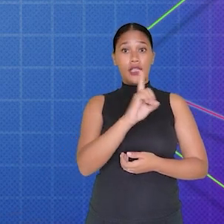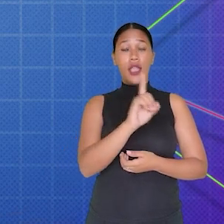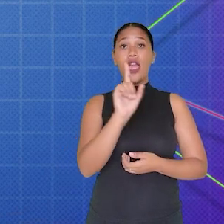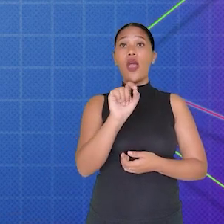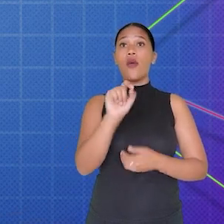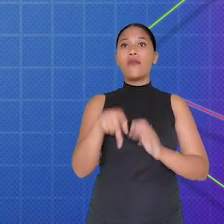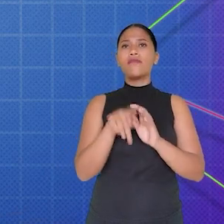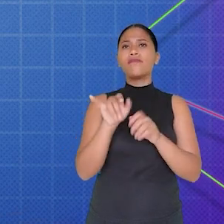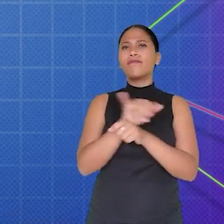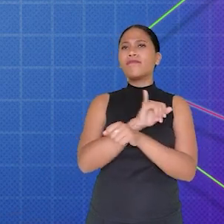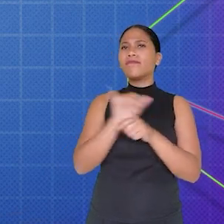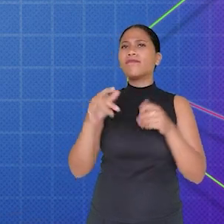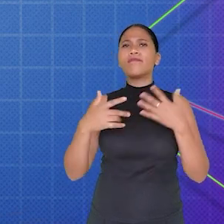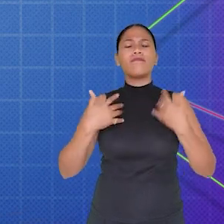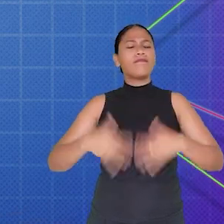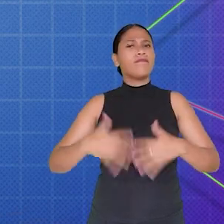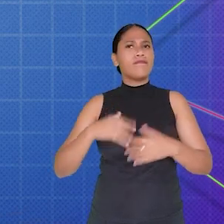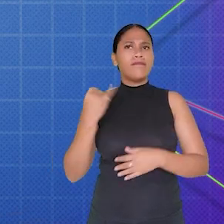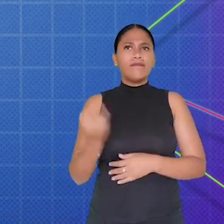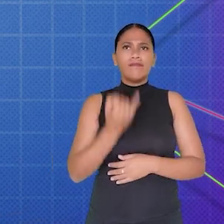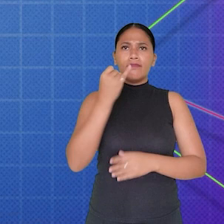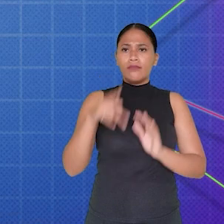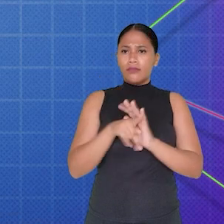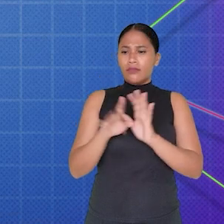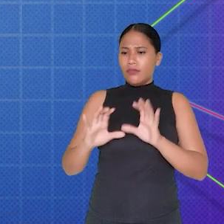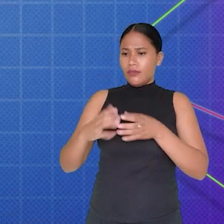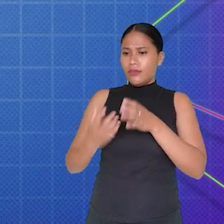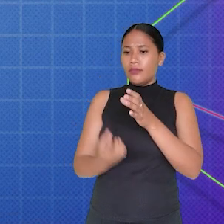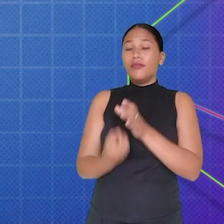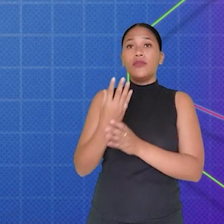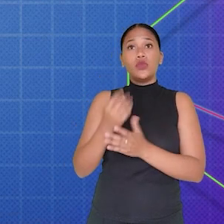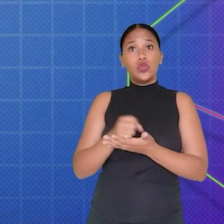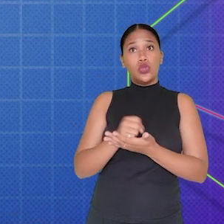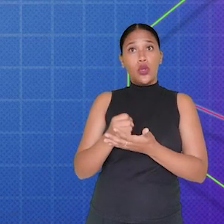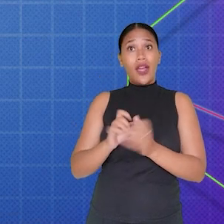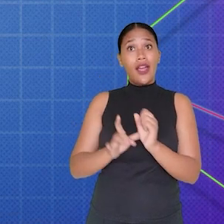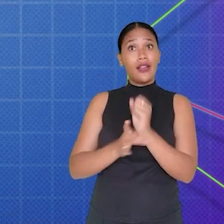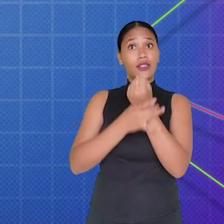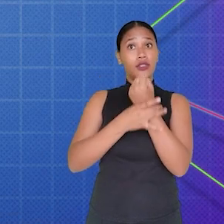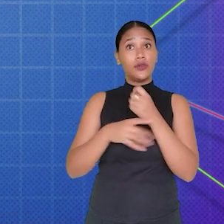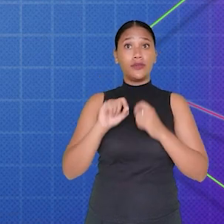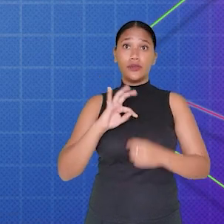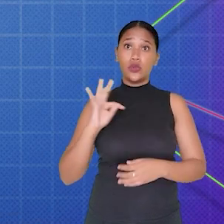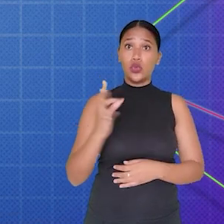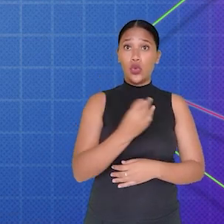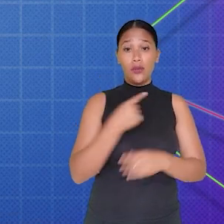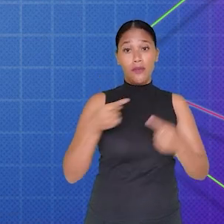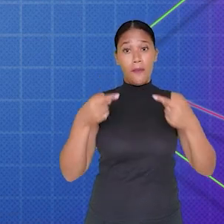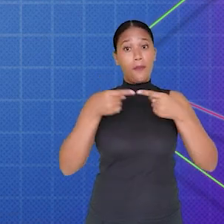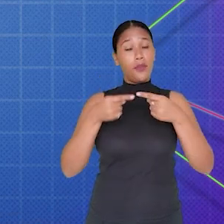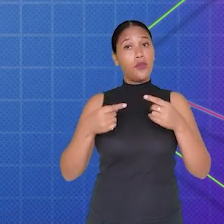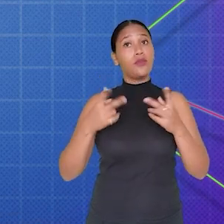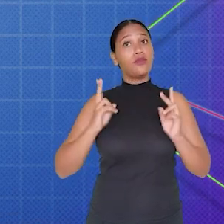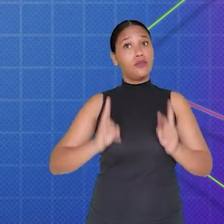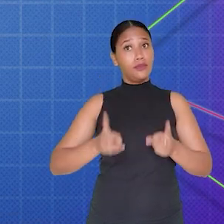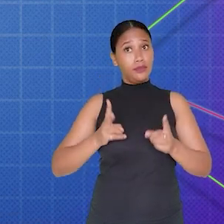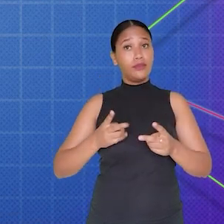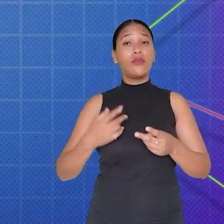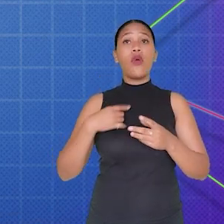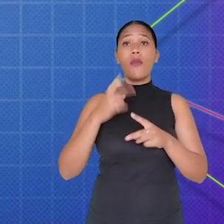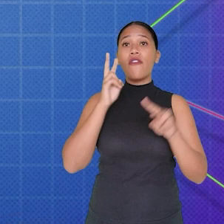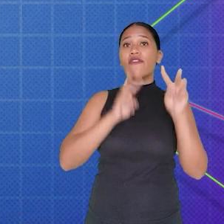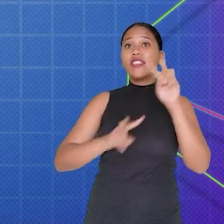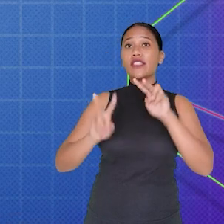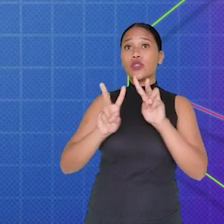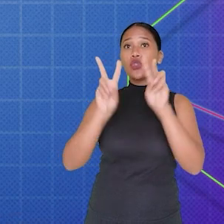O GDD é uma ferramenta essencial para a equipe de desenvolvimento de jogos, pois ajuda a garantir que todos estejam na mesma